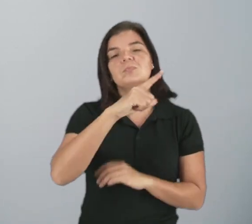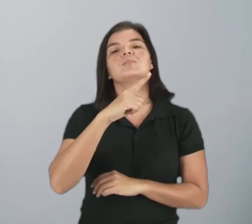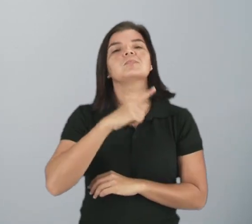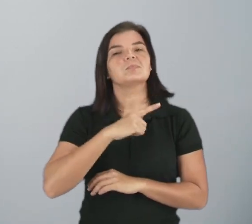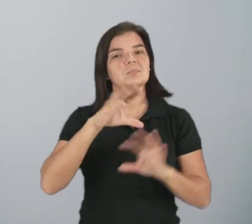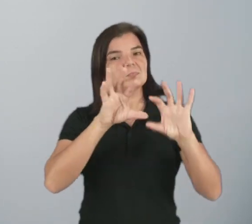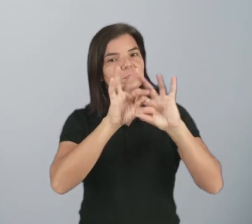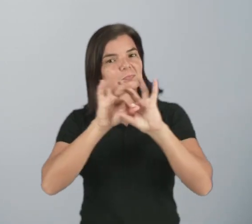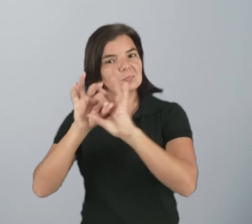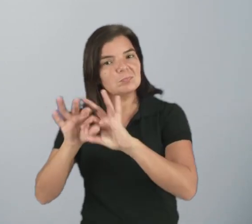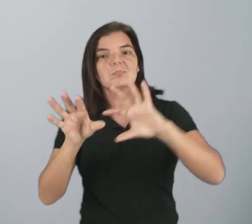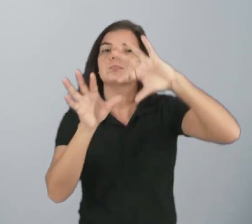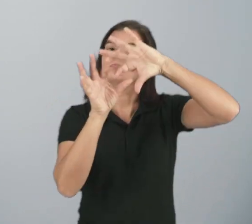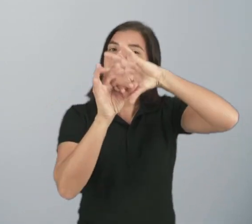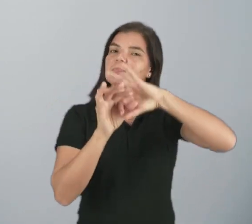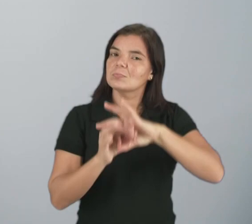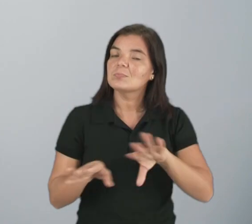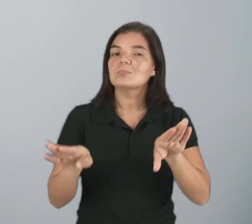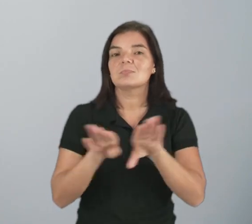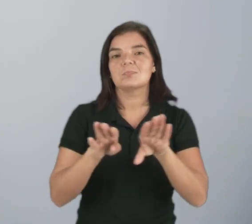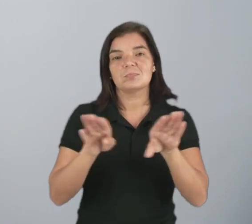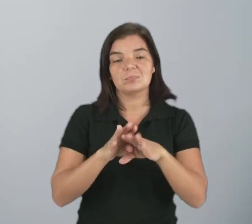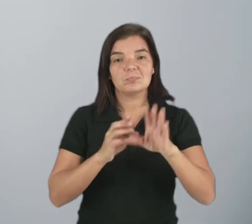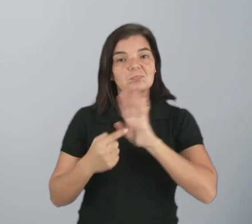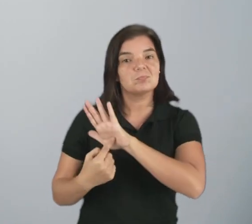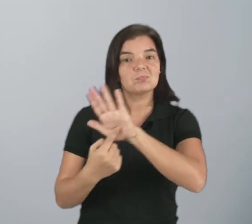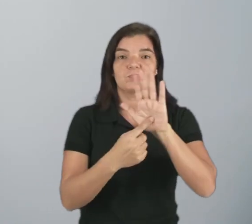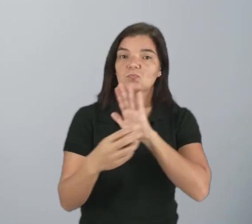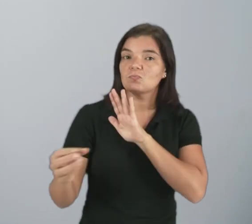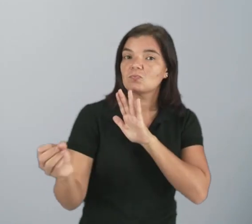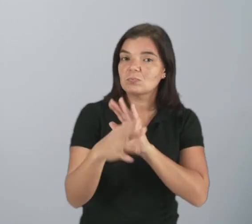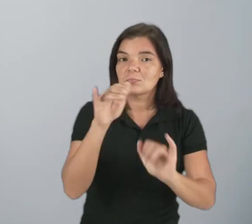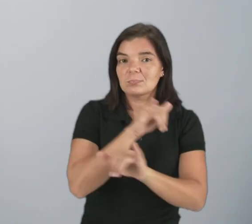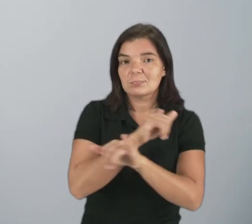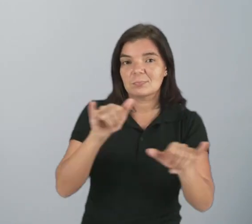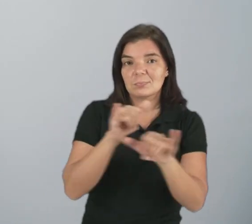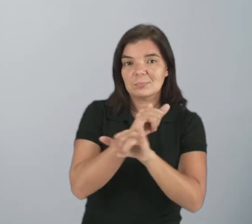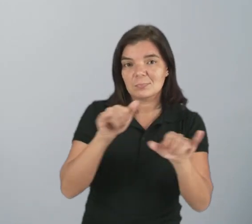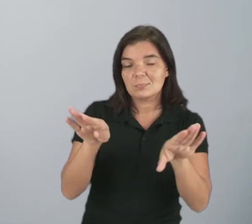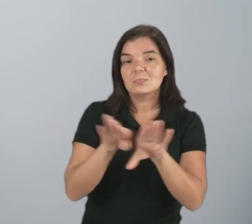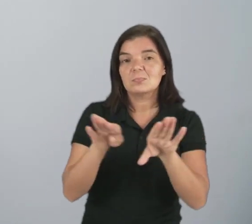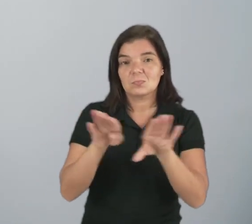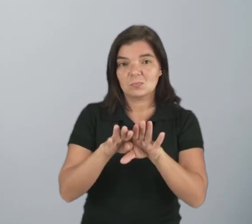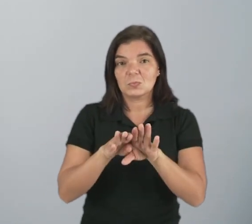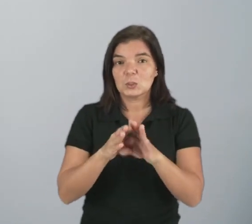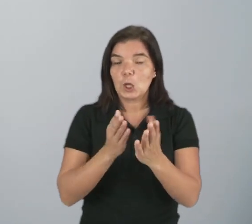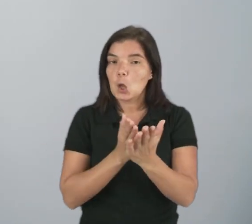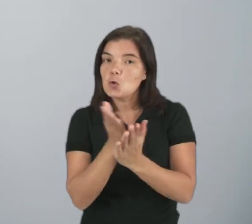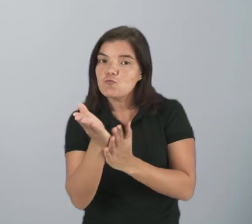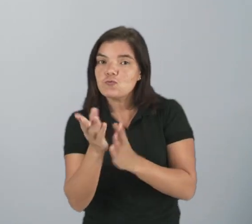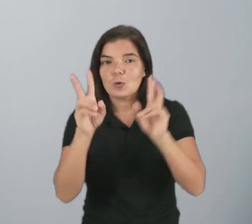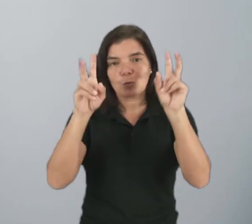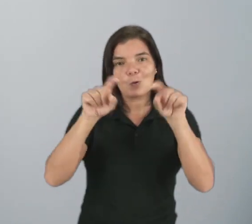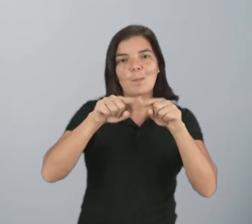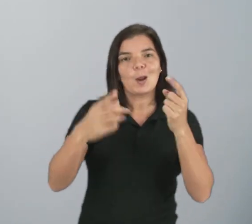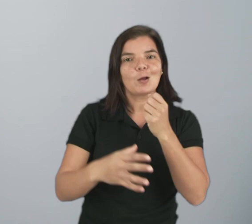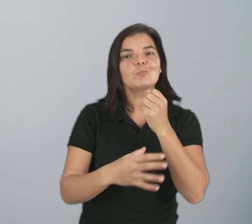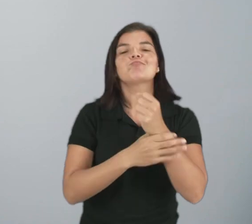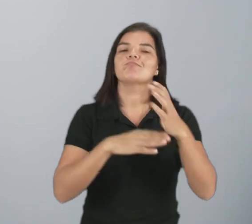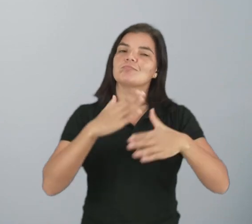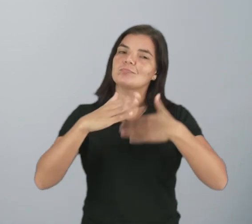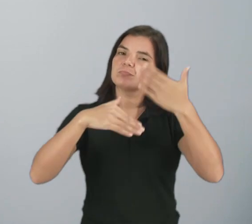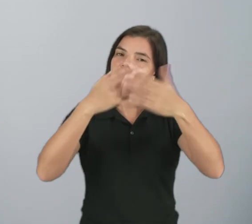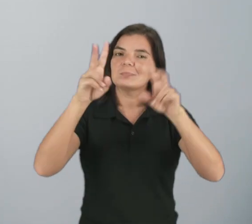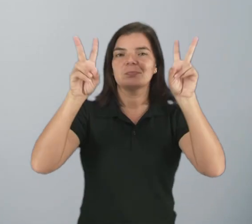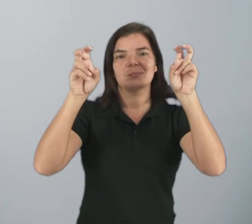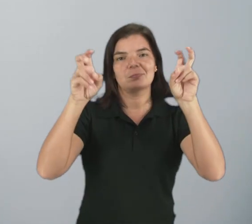tenha coesão e coerência e também vá apresentando novas informações sem fugir do tema para que você garanta a